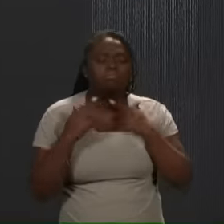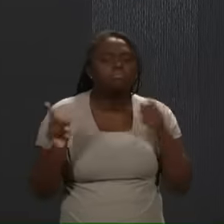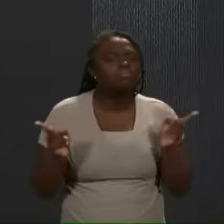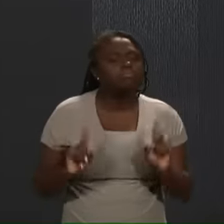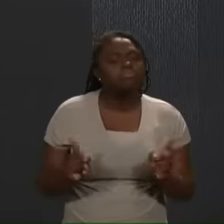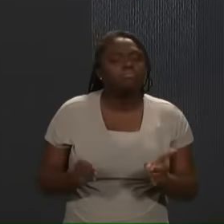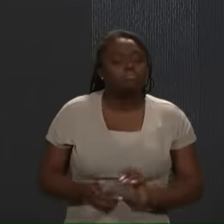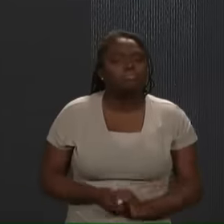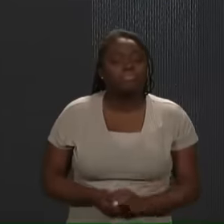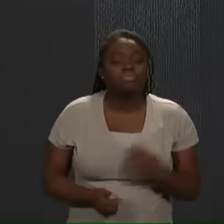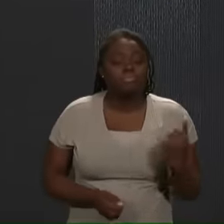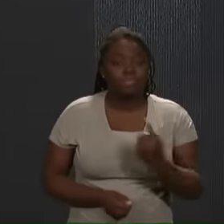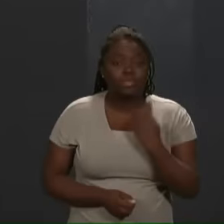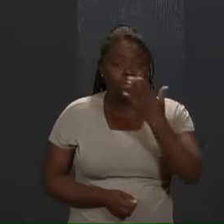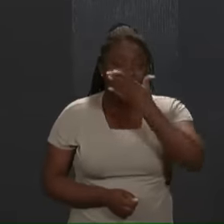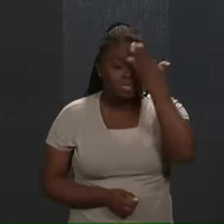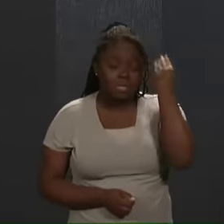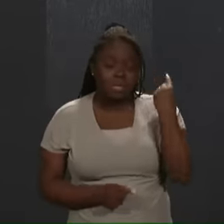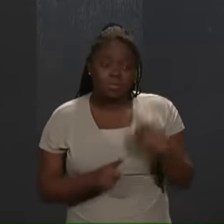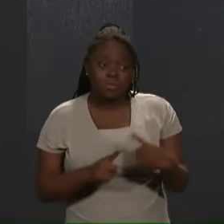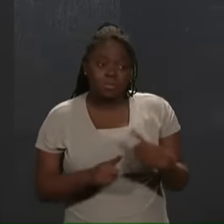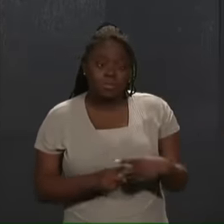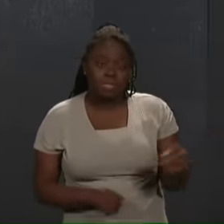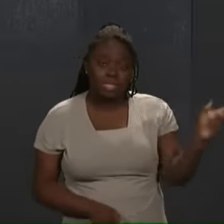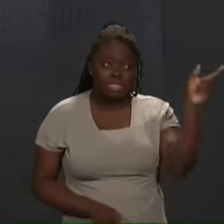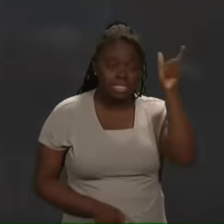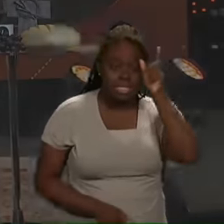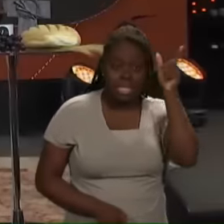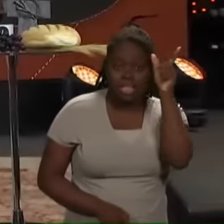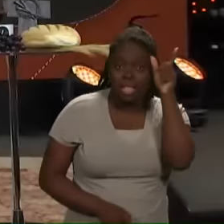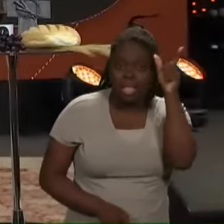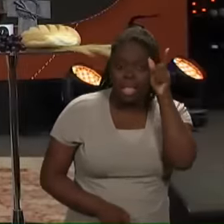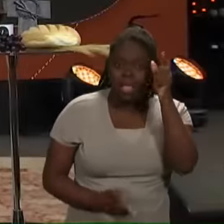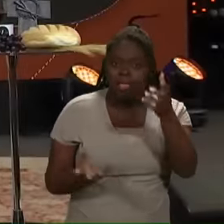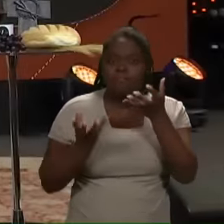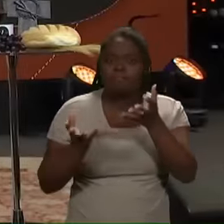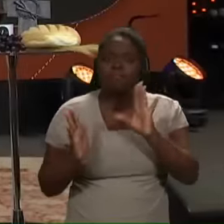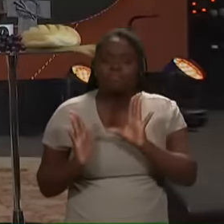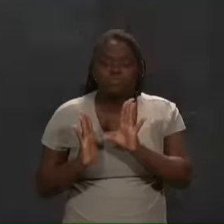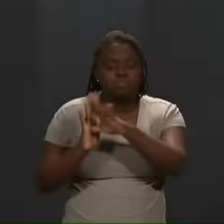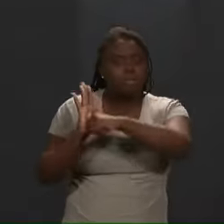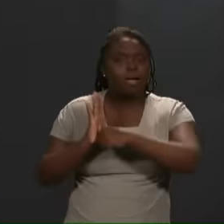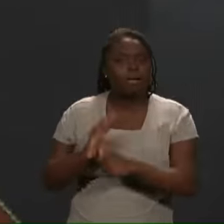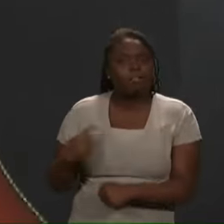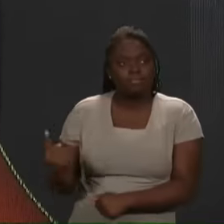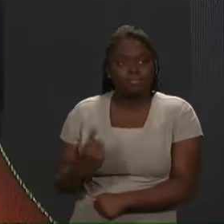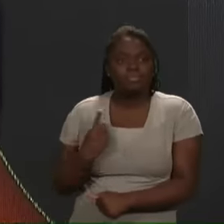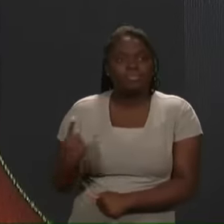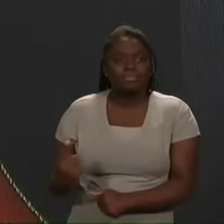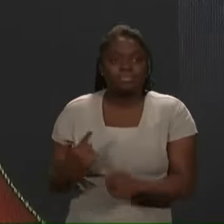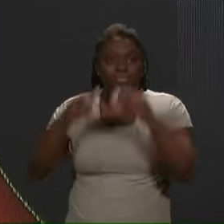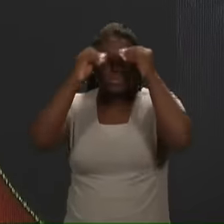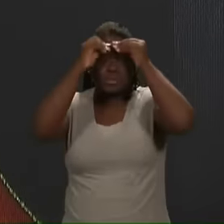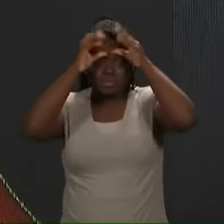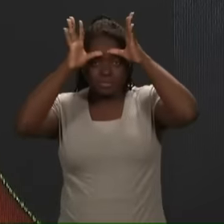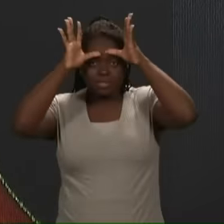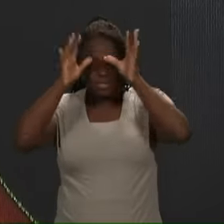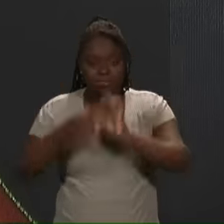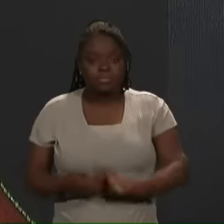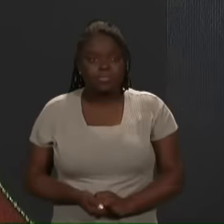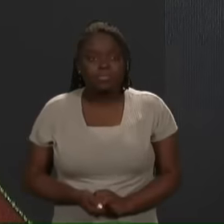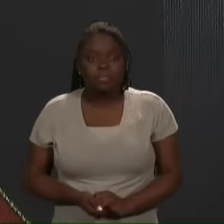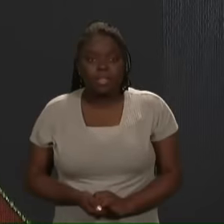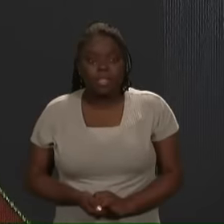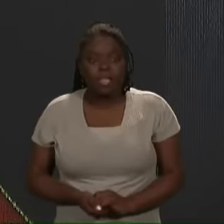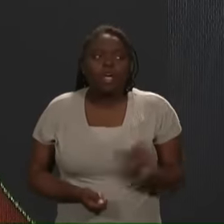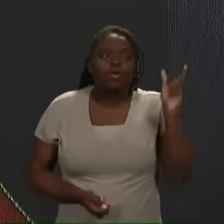esquece, sabe por quê? Porque é Satanás que quer roubar de nós esse conhecimento. Tudo que o